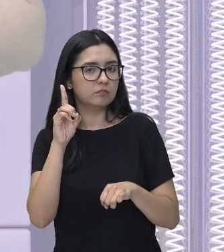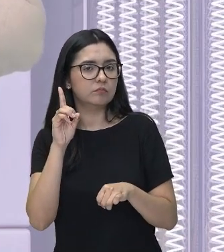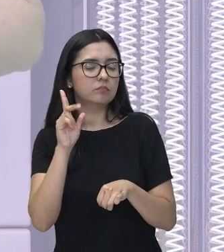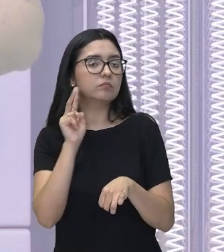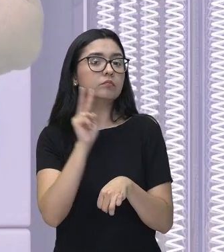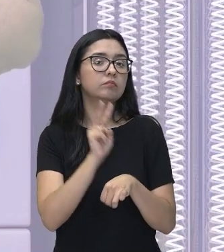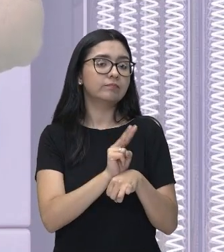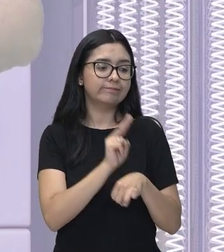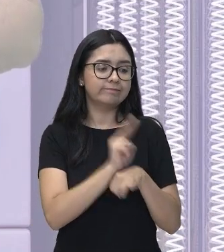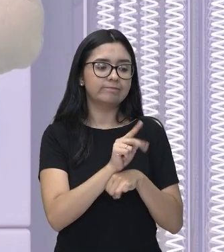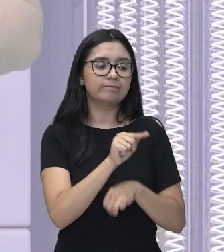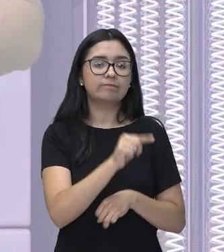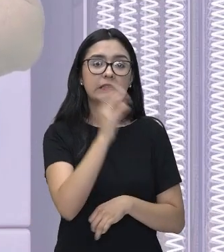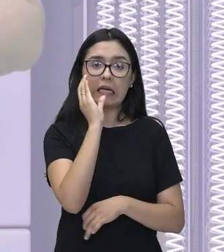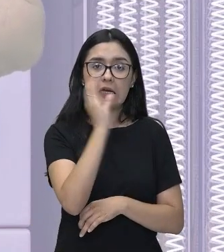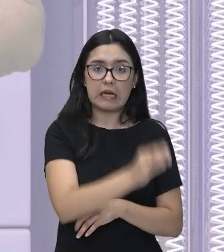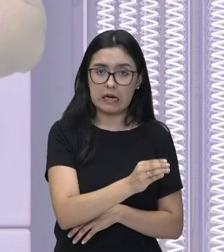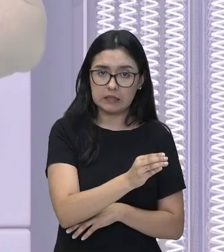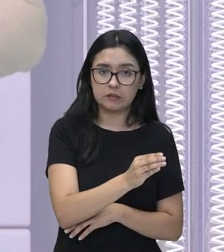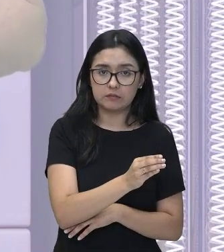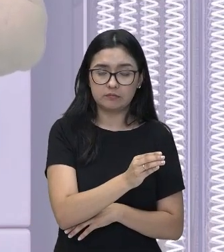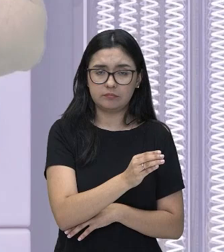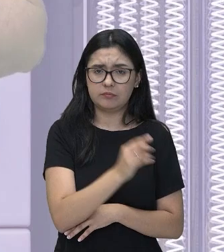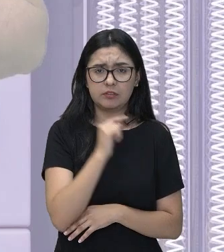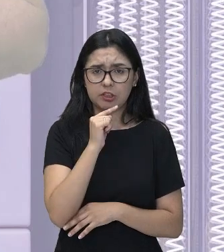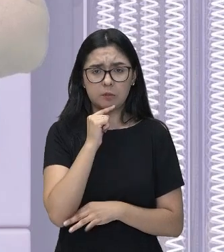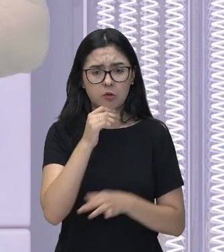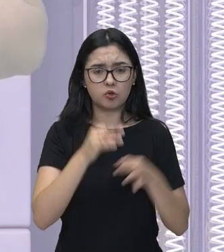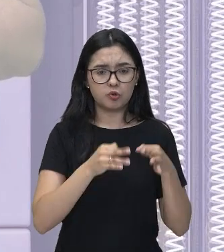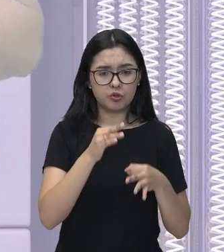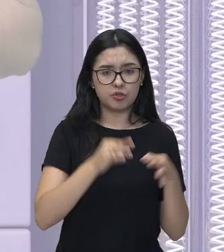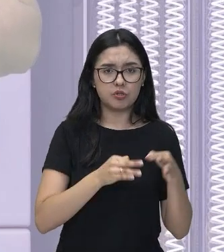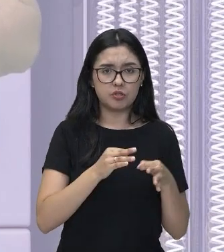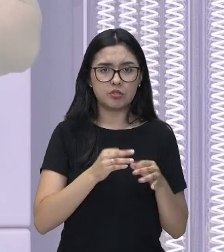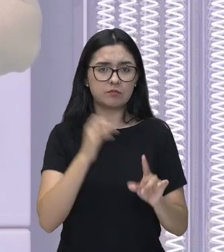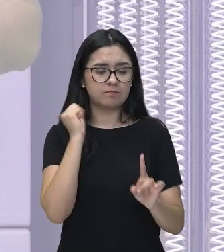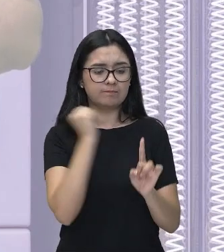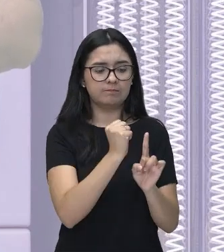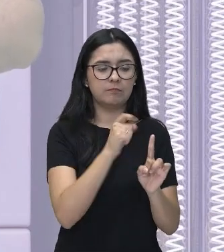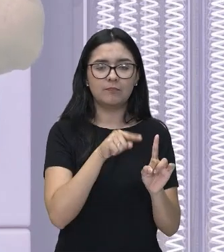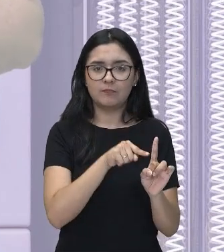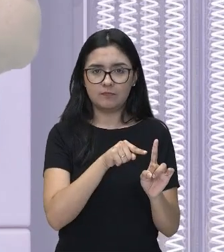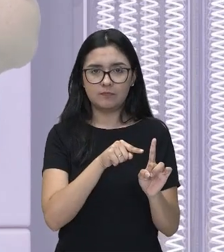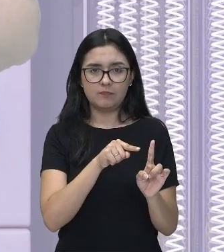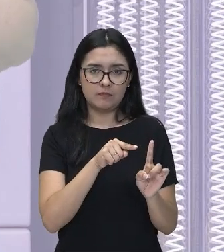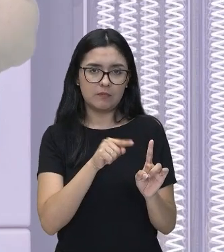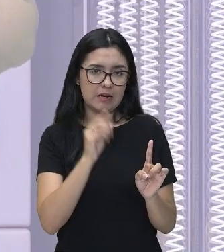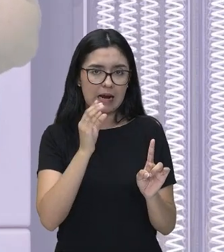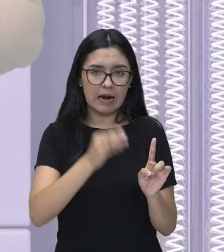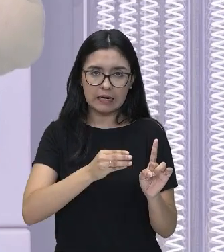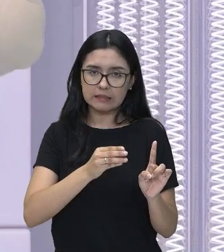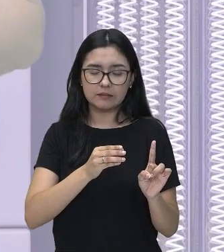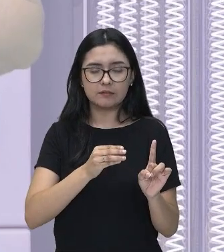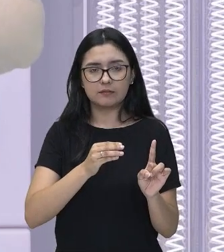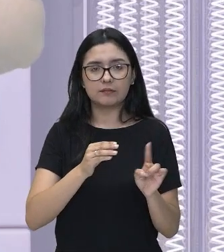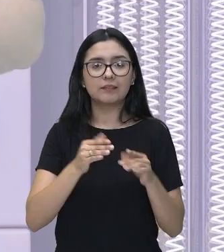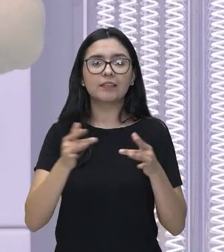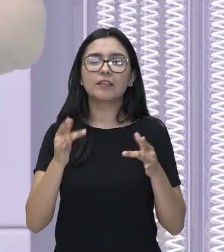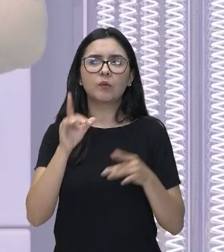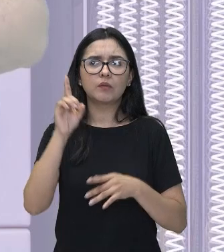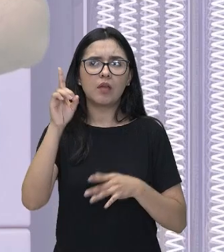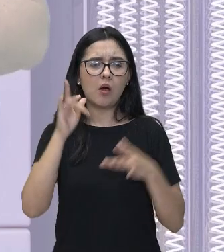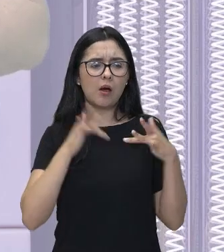homicida. Ninguém pode fazer justiça tirando a vida de Caim. A misericórdia de